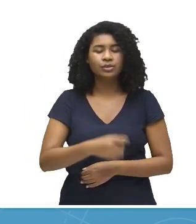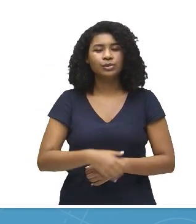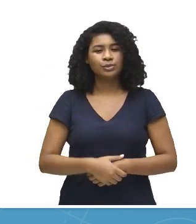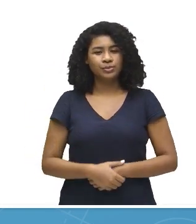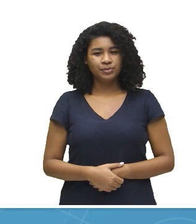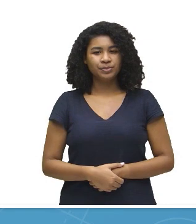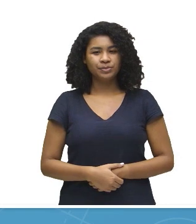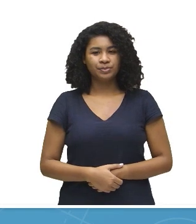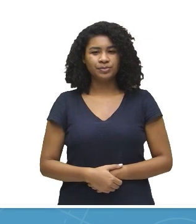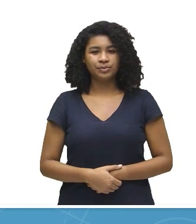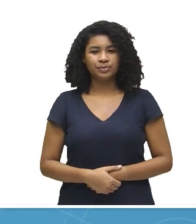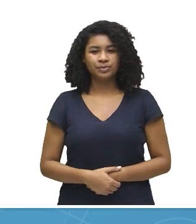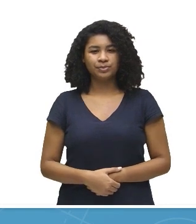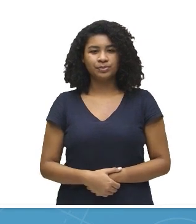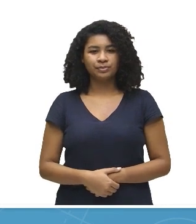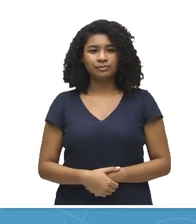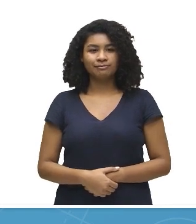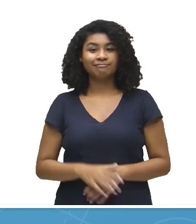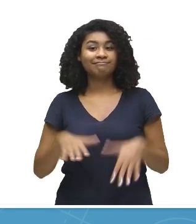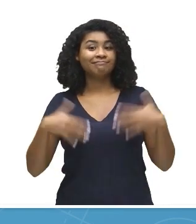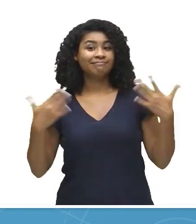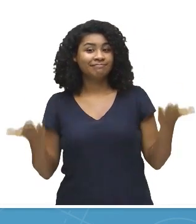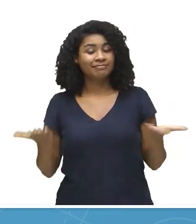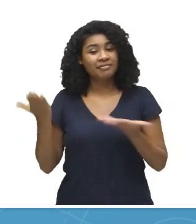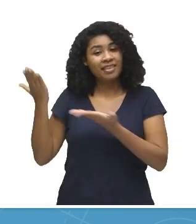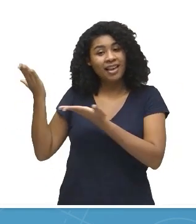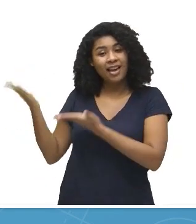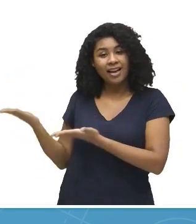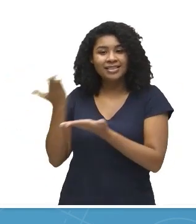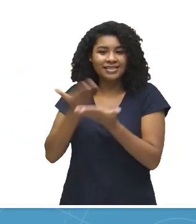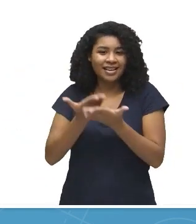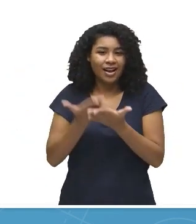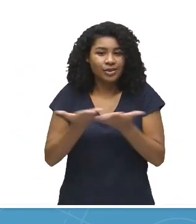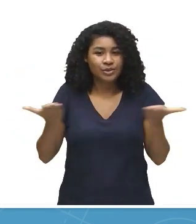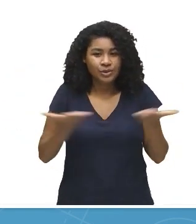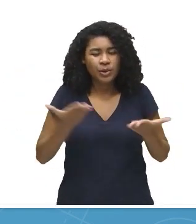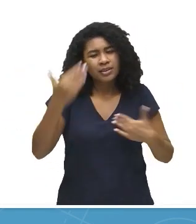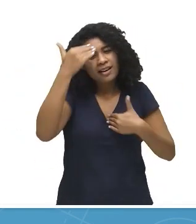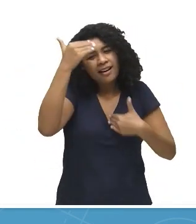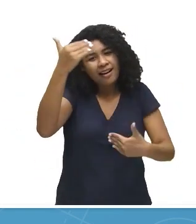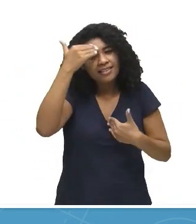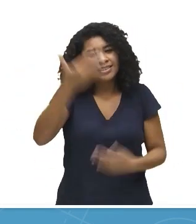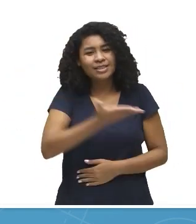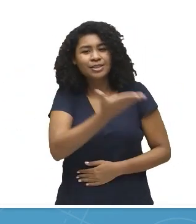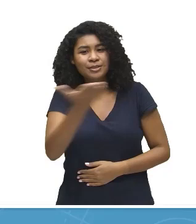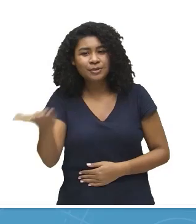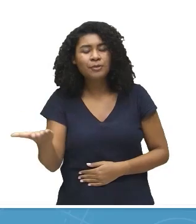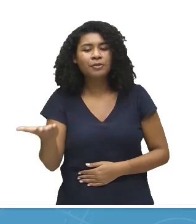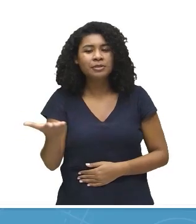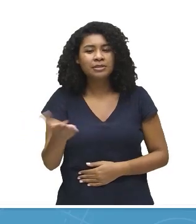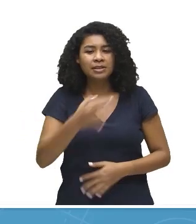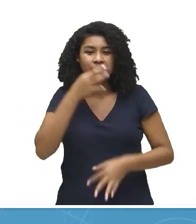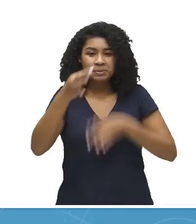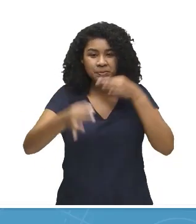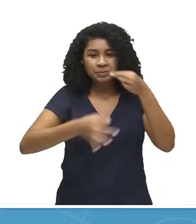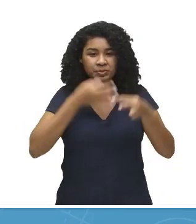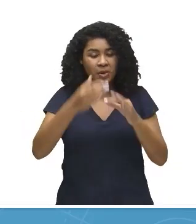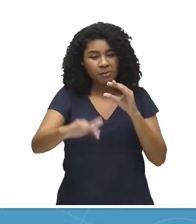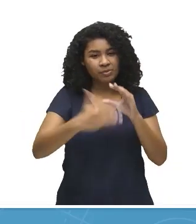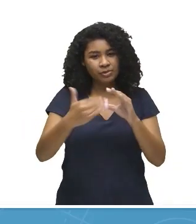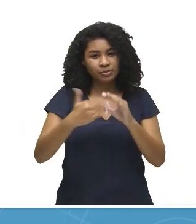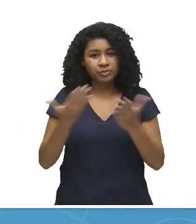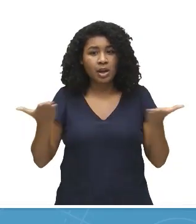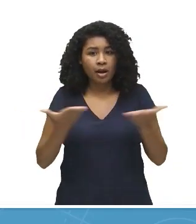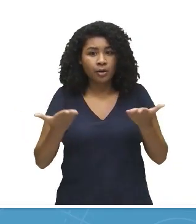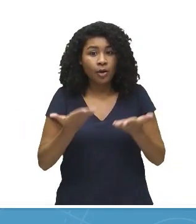solos jogando o lixo. Então, essa foi a nossa aula. Agradeço a participação de todos vocês aí no chat. Agora vocês